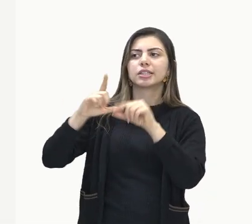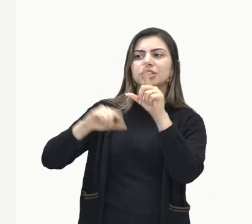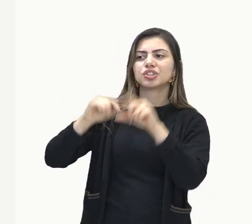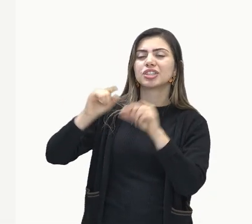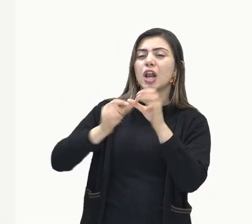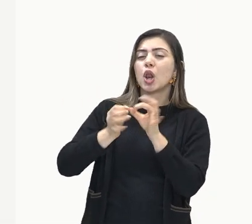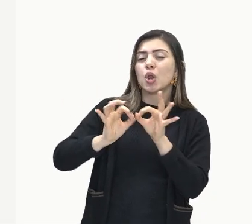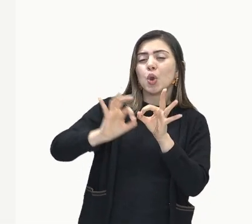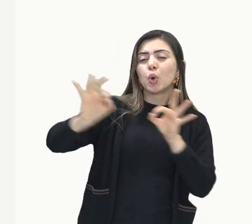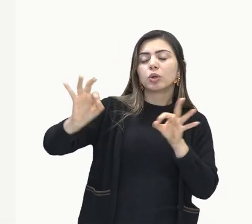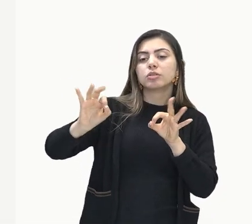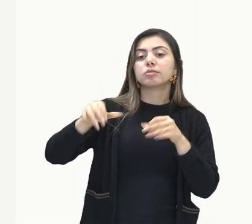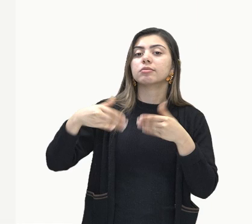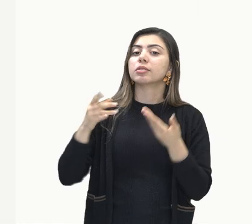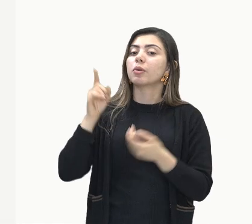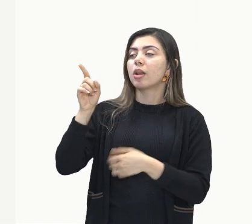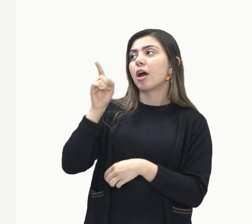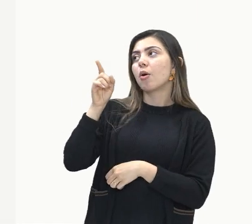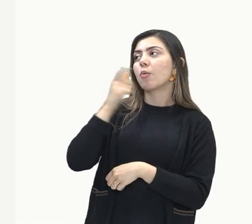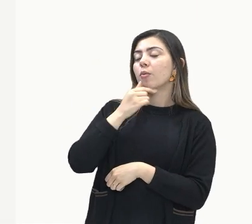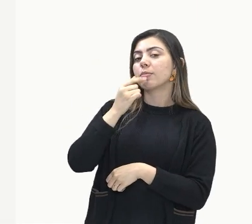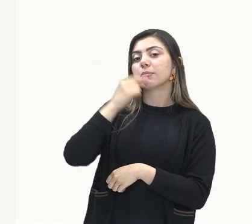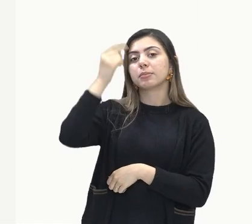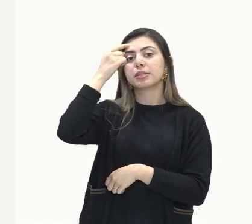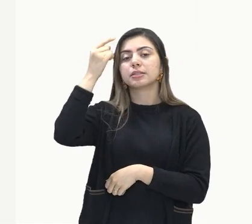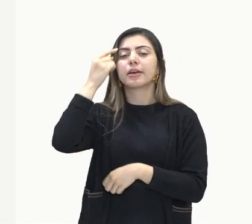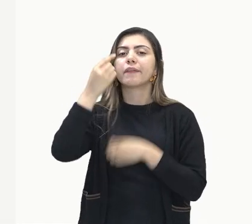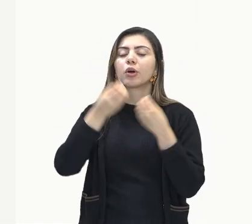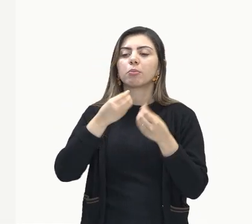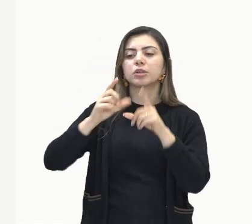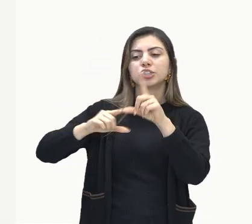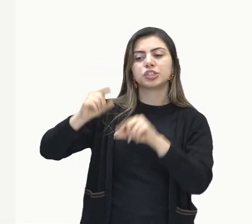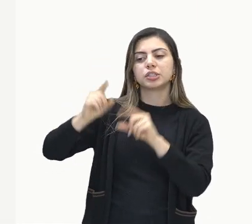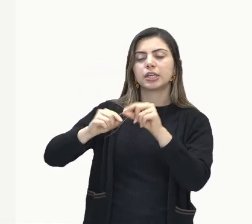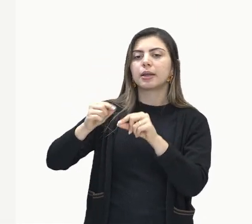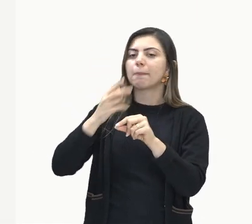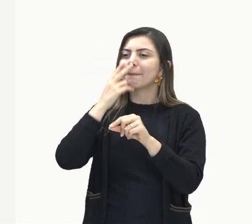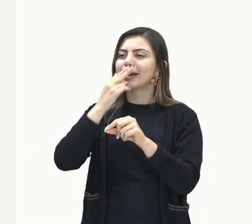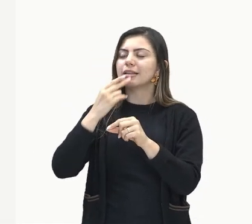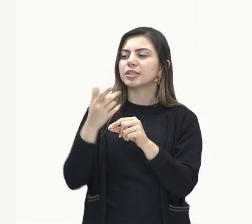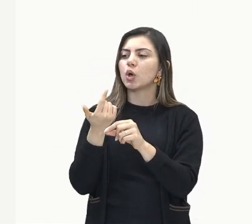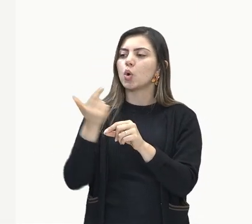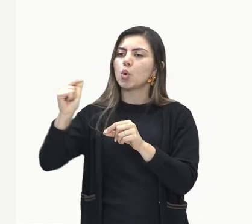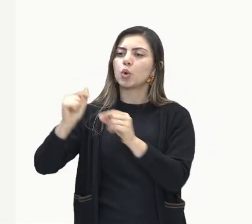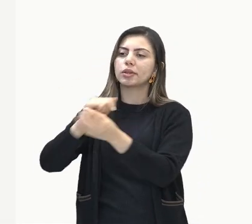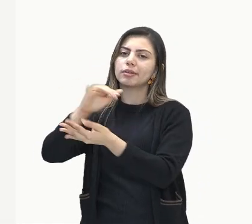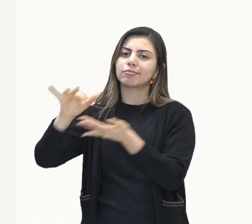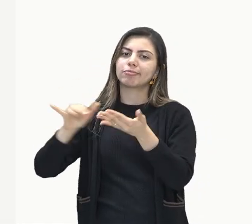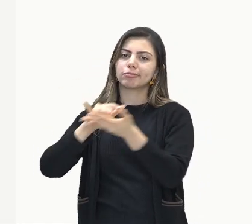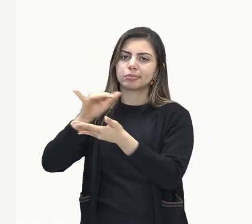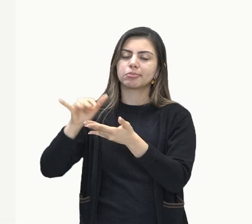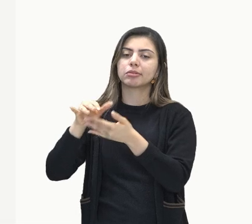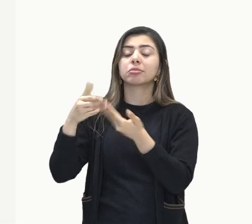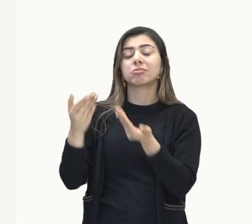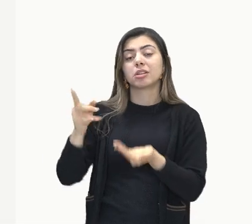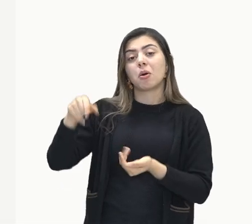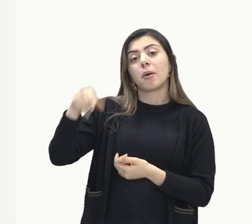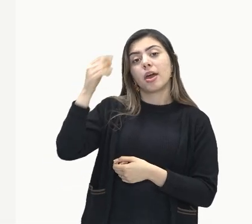aí Ptolomeu acreditava que essas estrelas estavam fixadas em uma outra esfera celeste. Era uma teoria